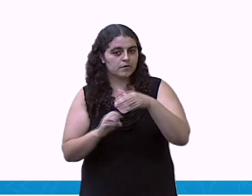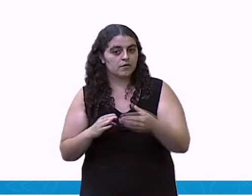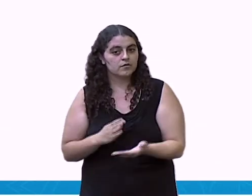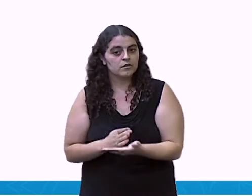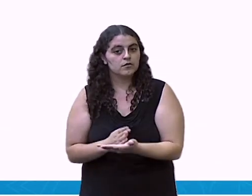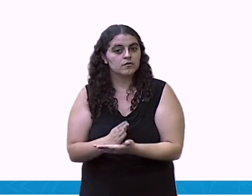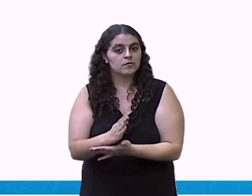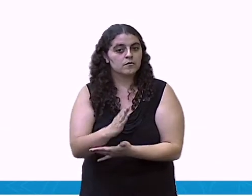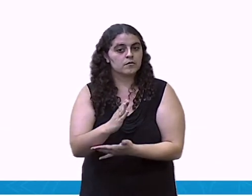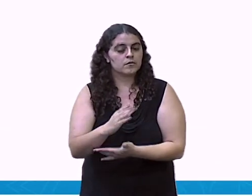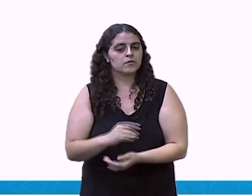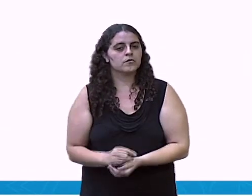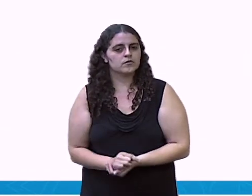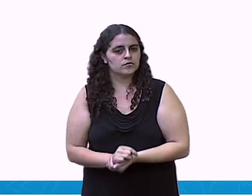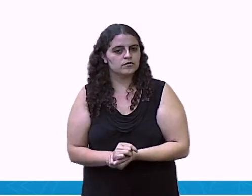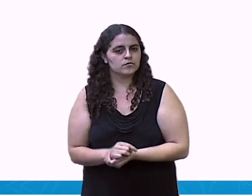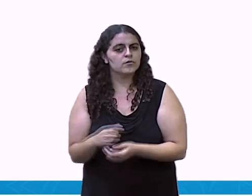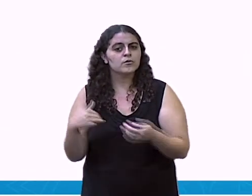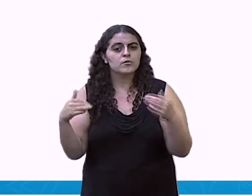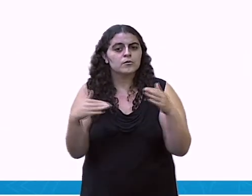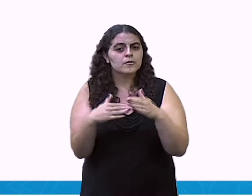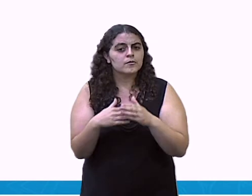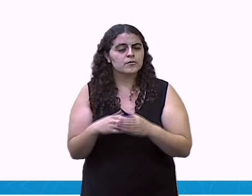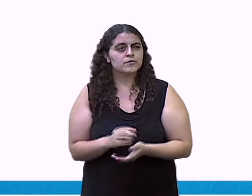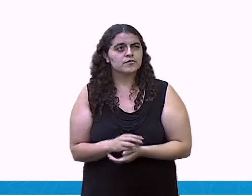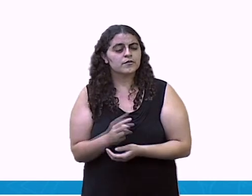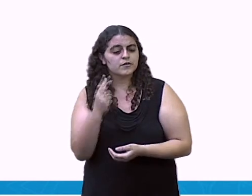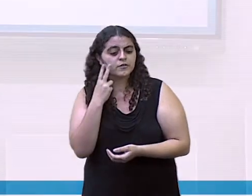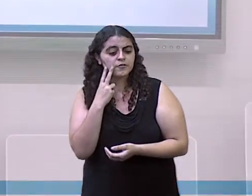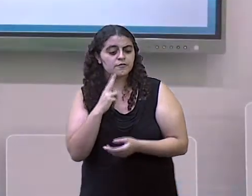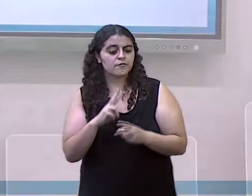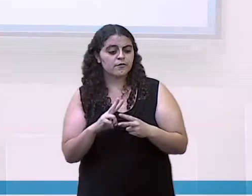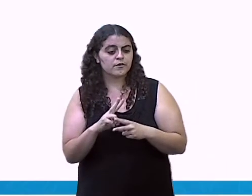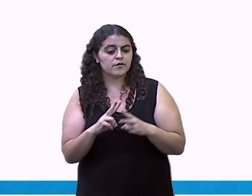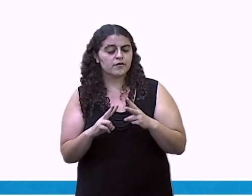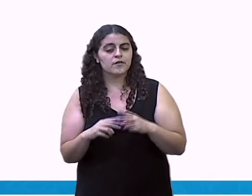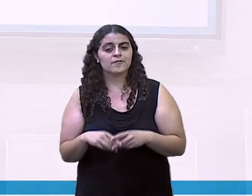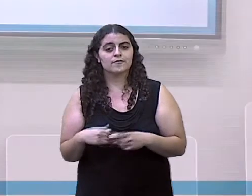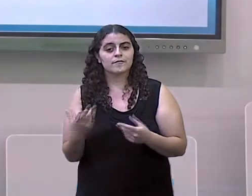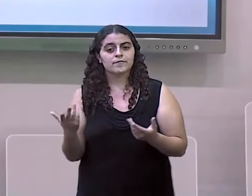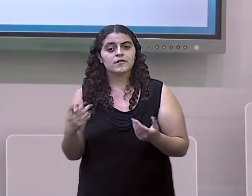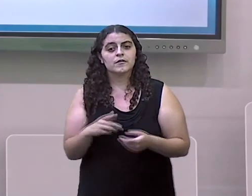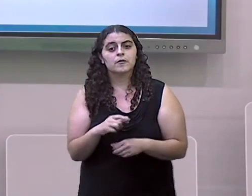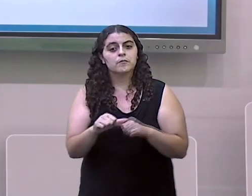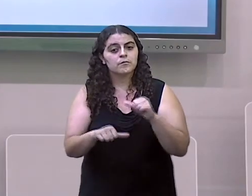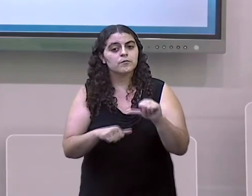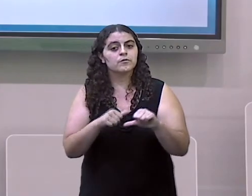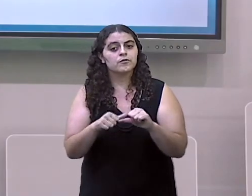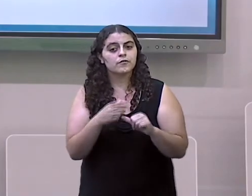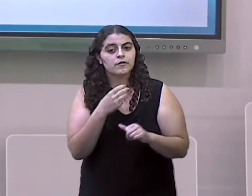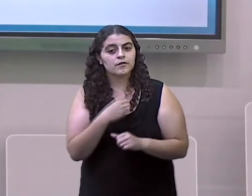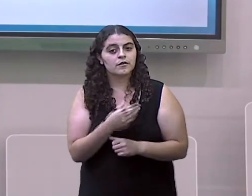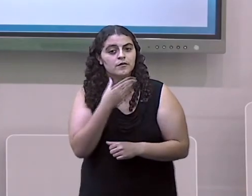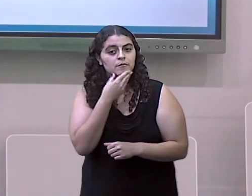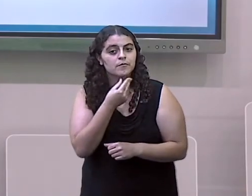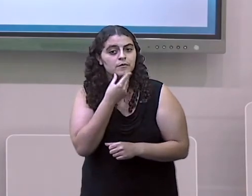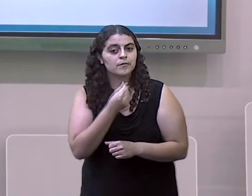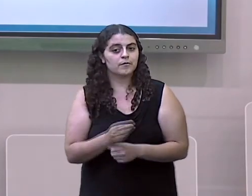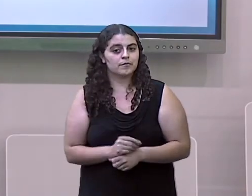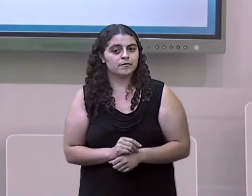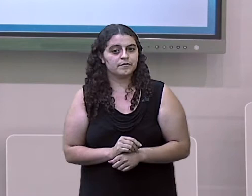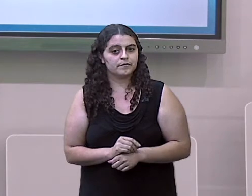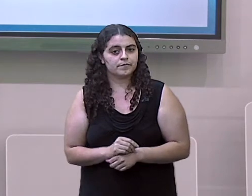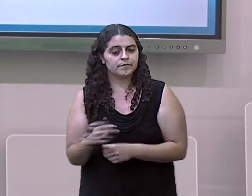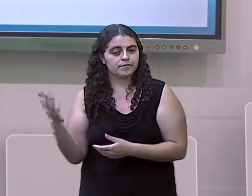pontes, estradas, né? Tudo isso, se você identificar, logo nós temos o quê? Uma paisagem cultural